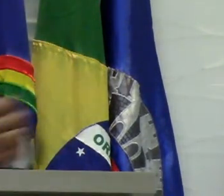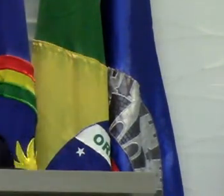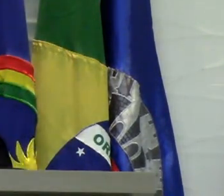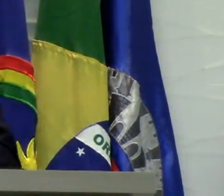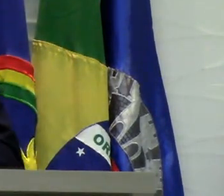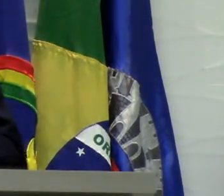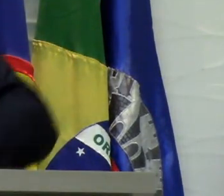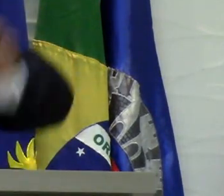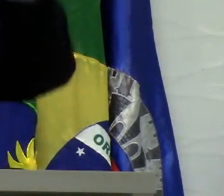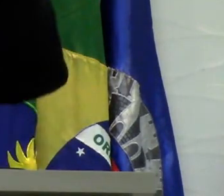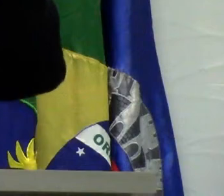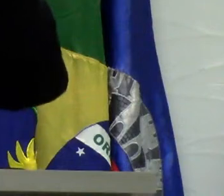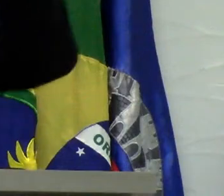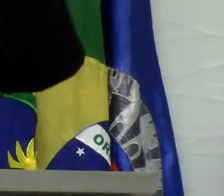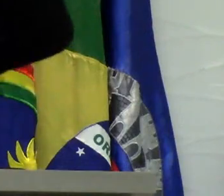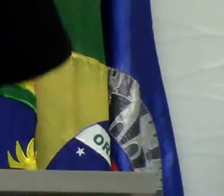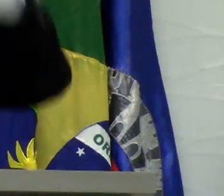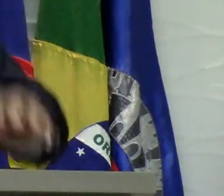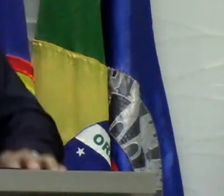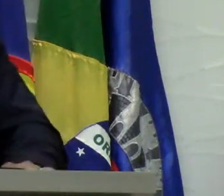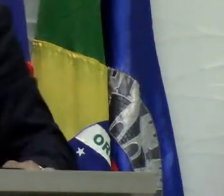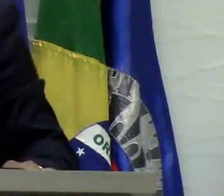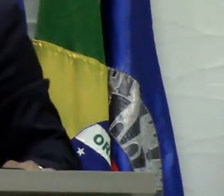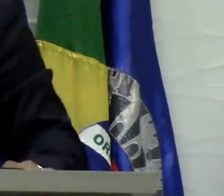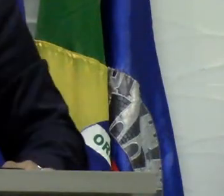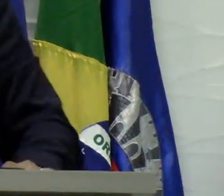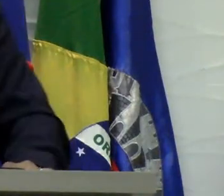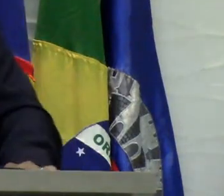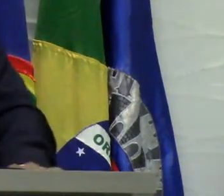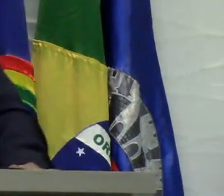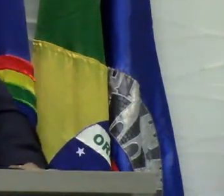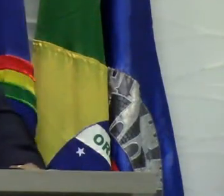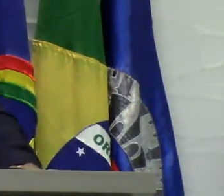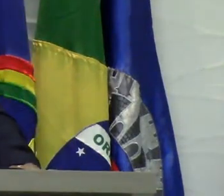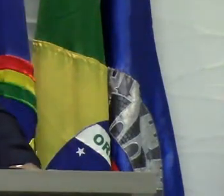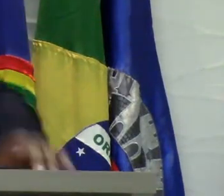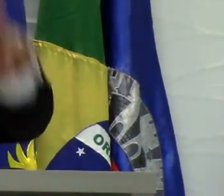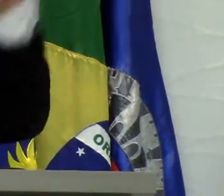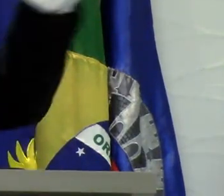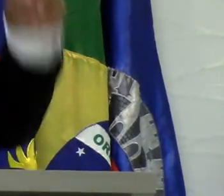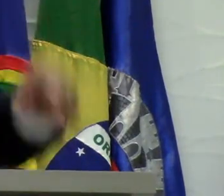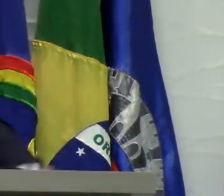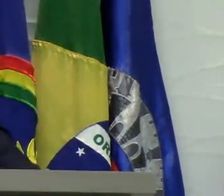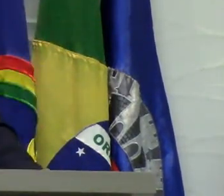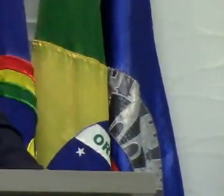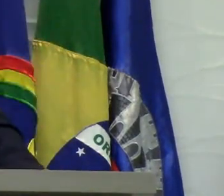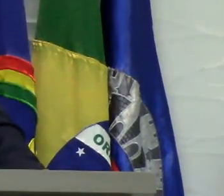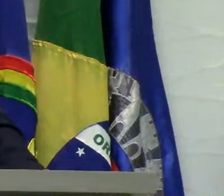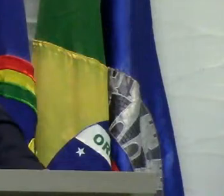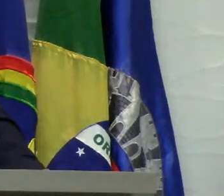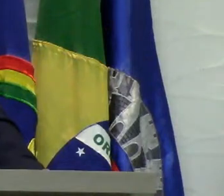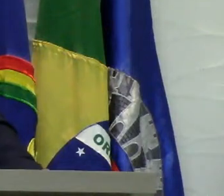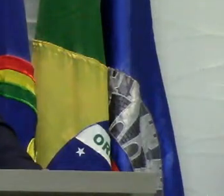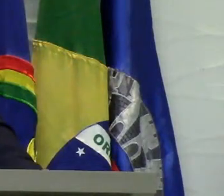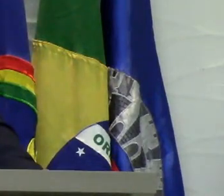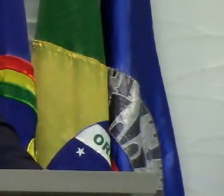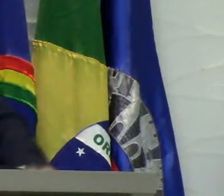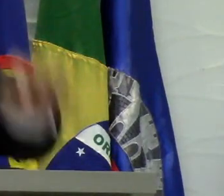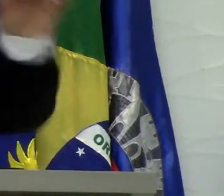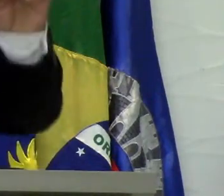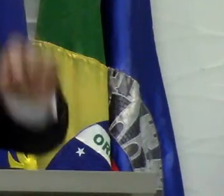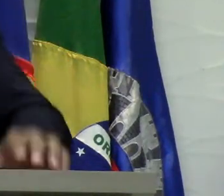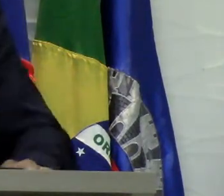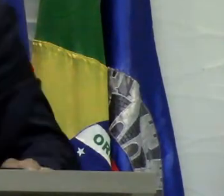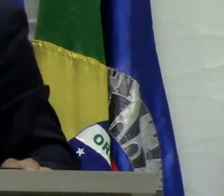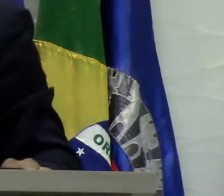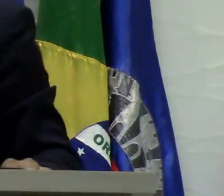tem do estado e a pessoa disse lá do hospital nós não aceita ninguém de São Bento que a prefeita não paga e